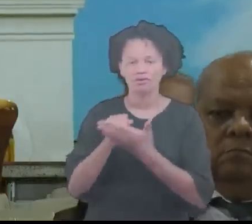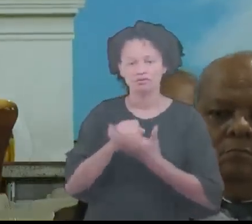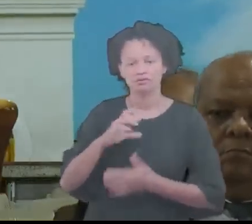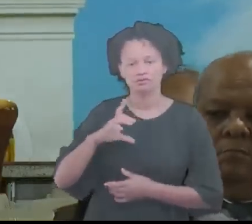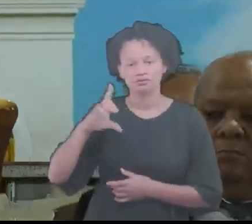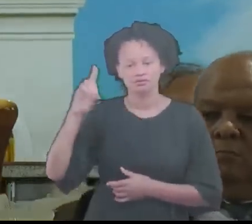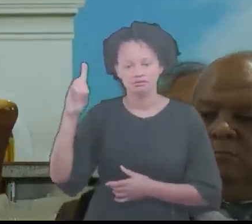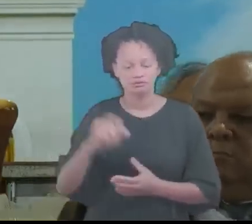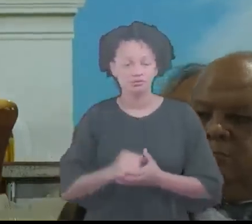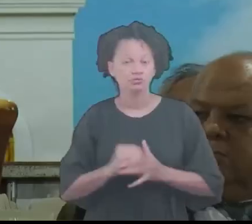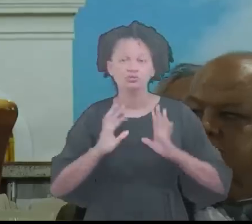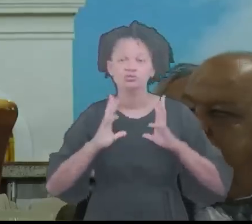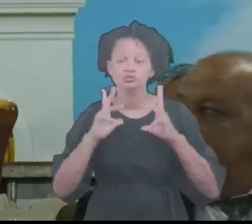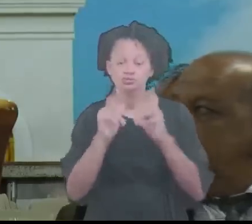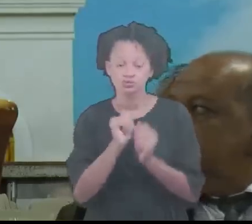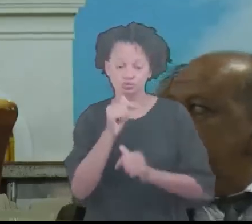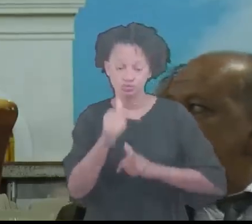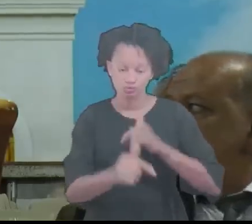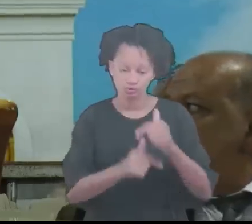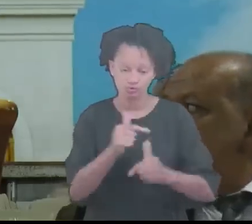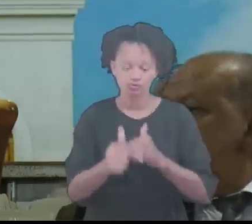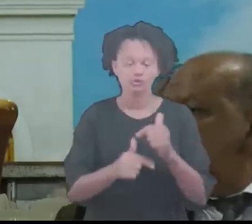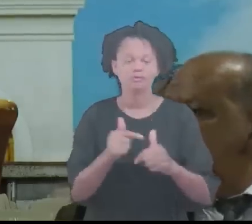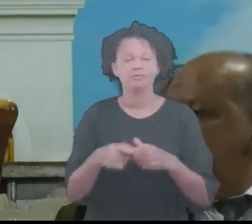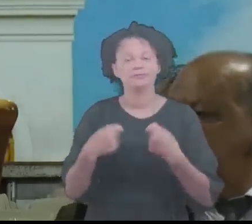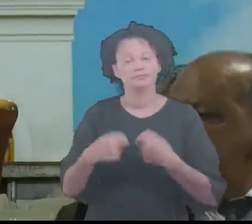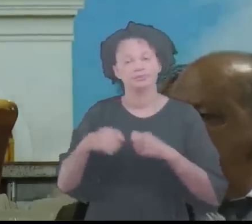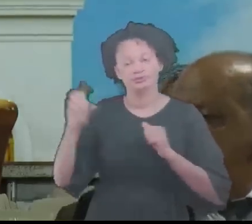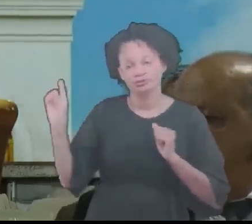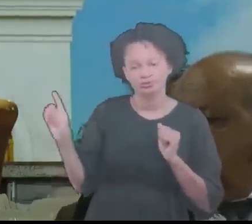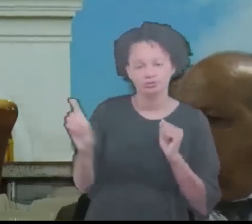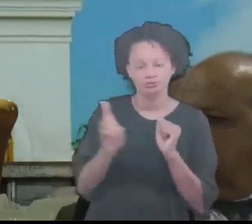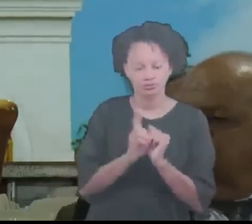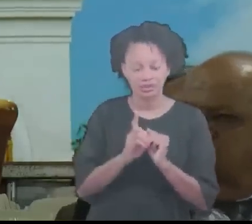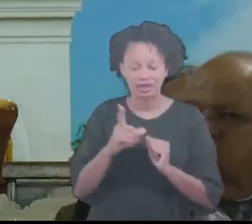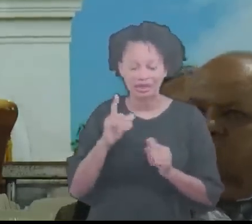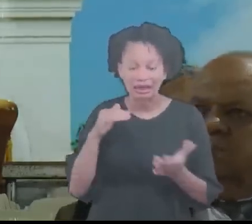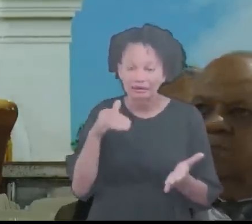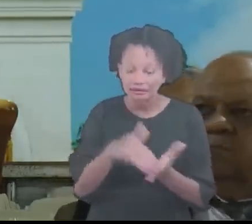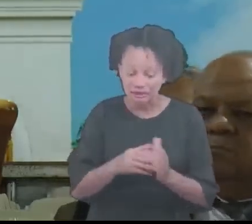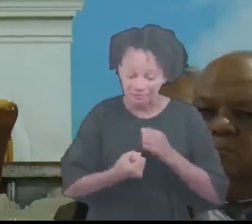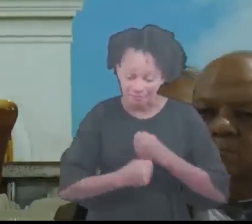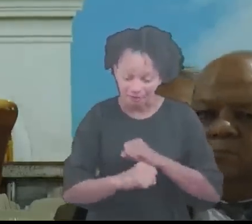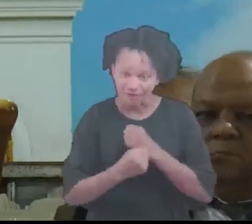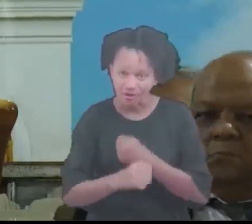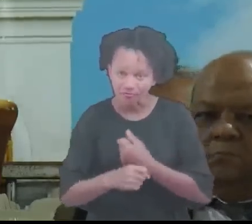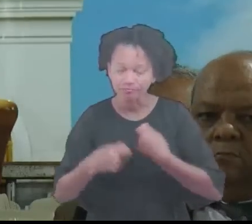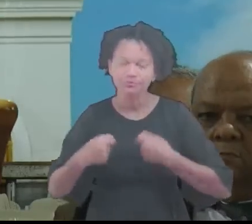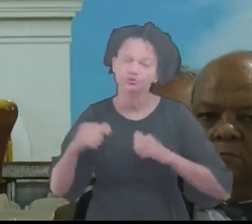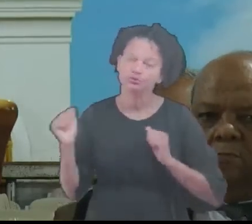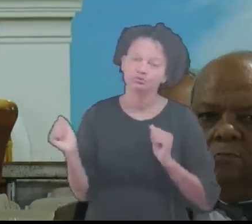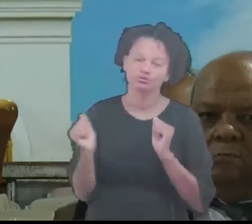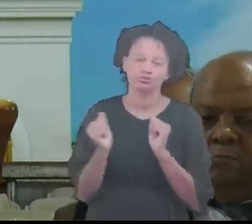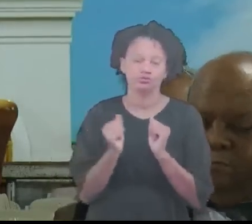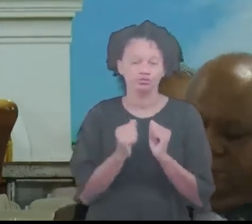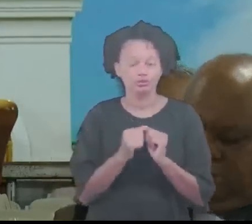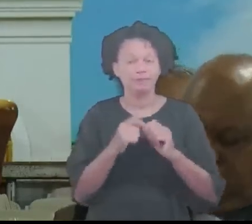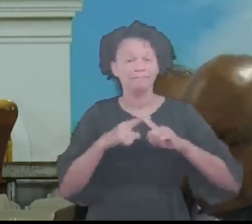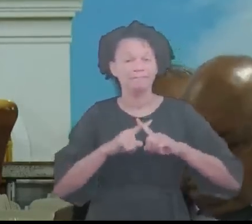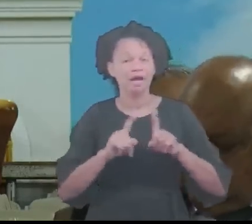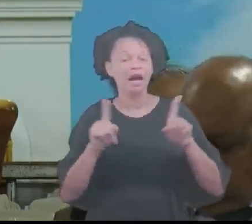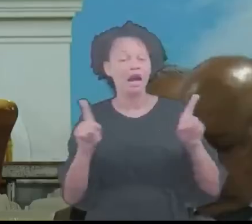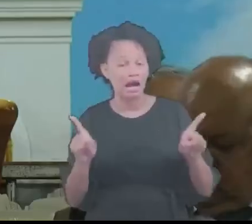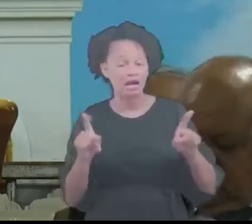Todo trabalho precisa da ajuda de Deus, até para varrer uma casa. Mas para pregar a